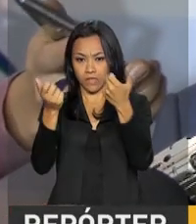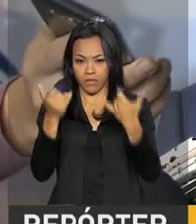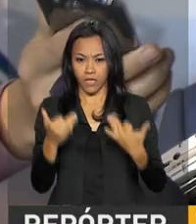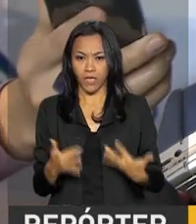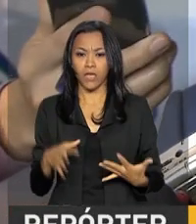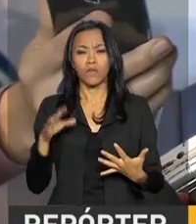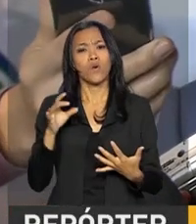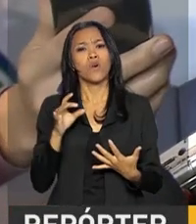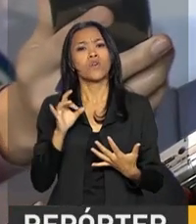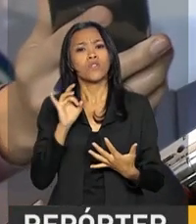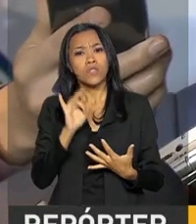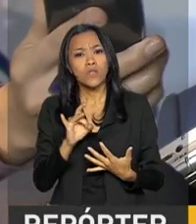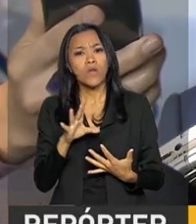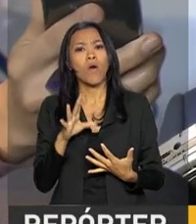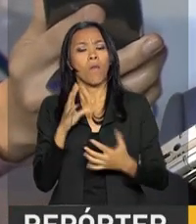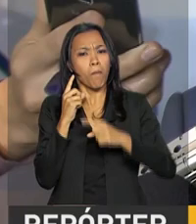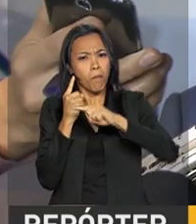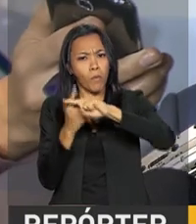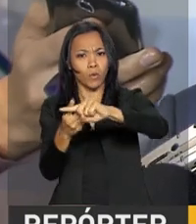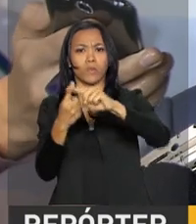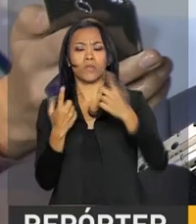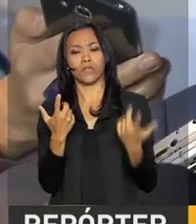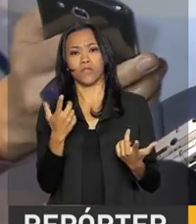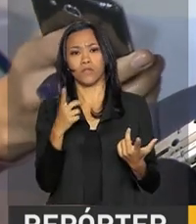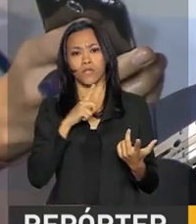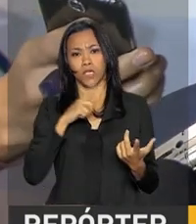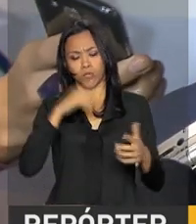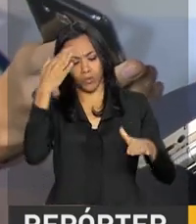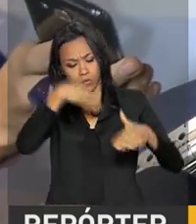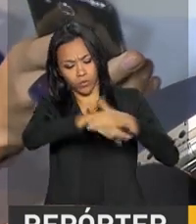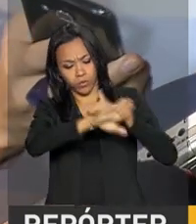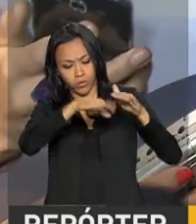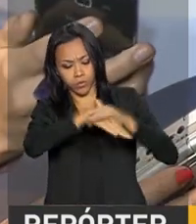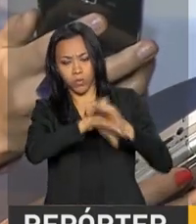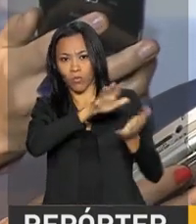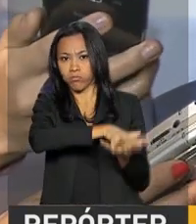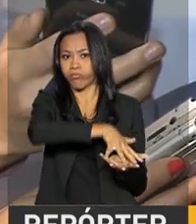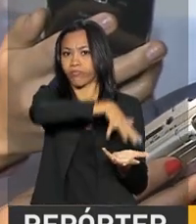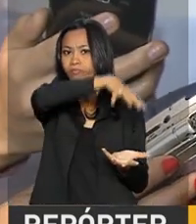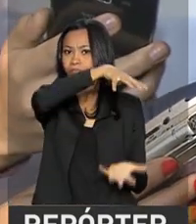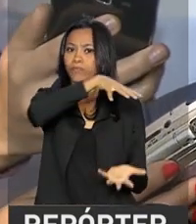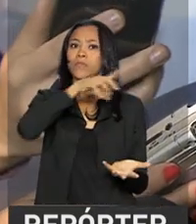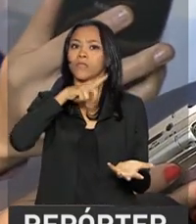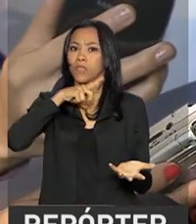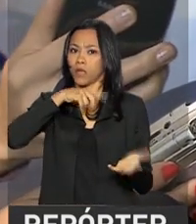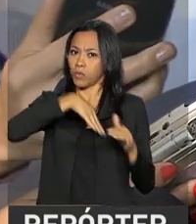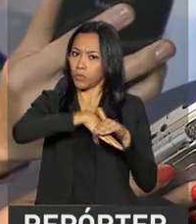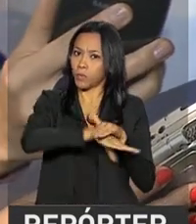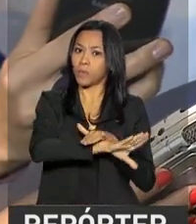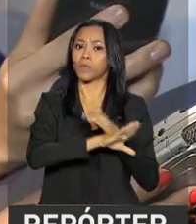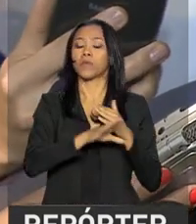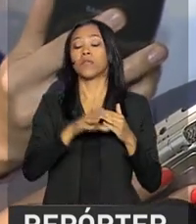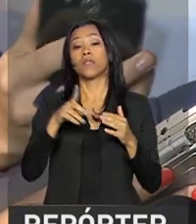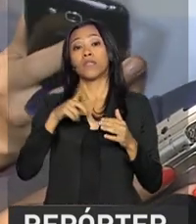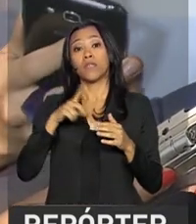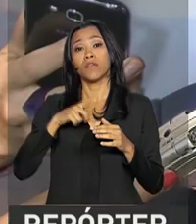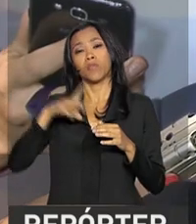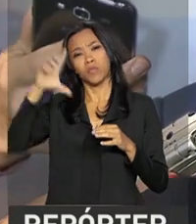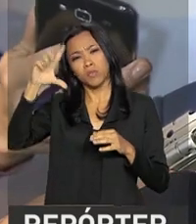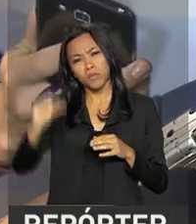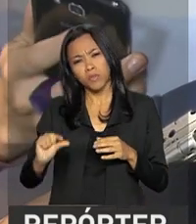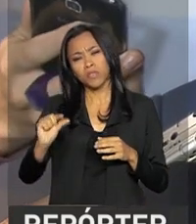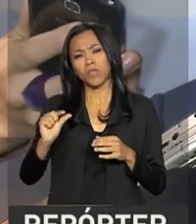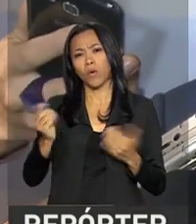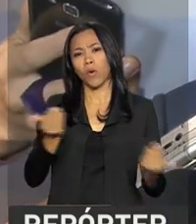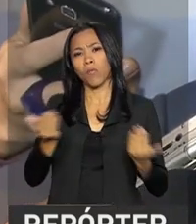vai ser só positivo os estoques nossos estão muito elevados e mails a pequena quebra se comparado com o ano passado é